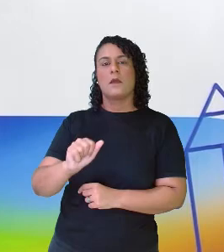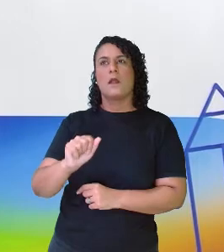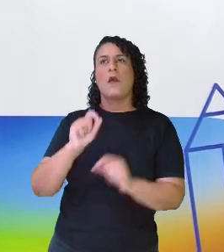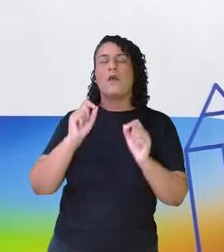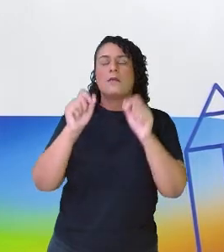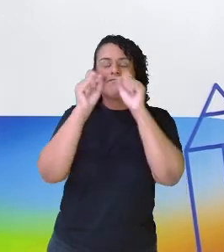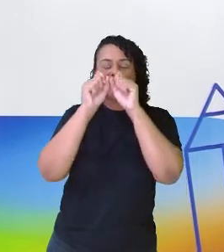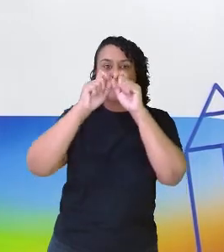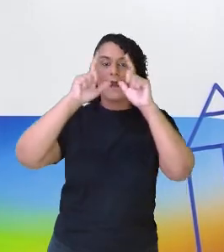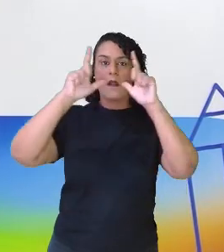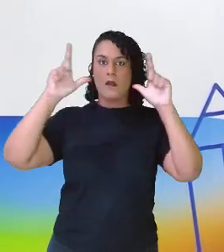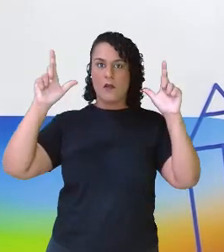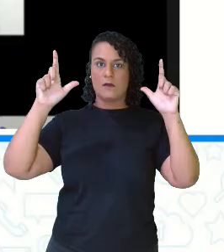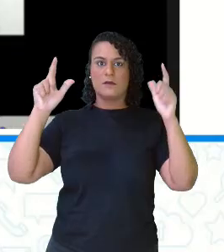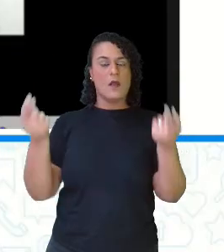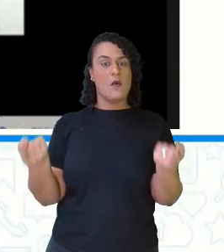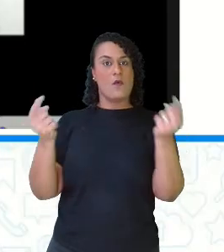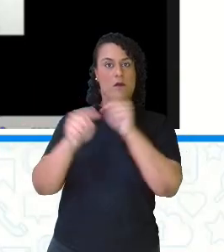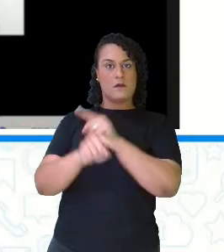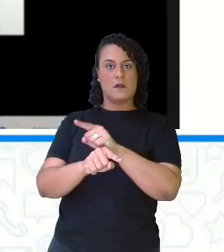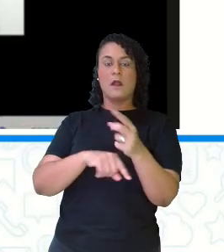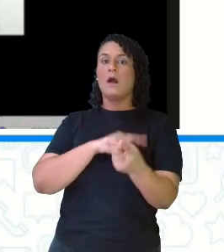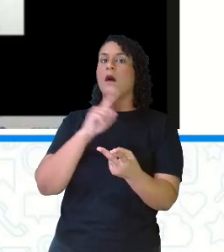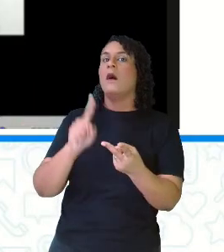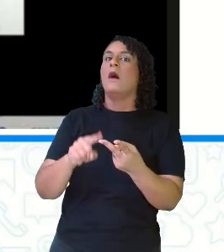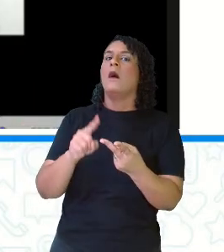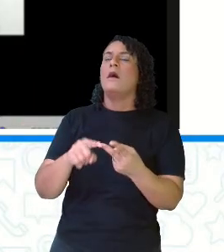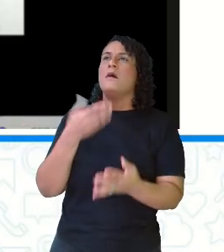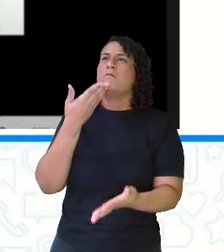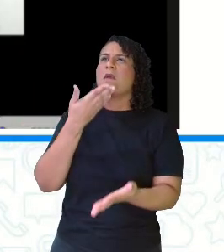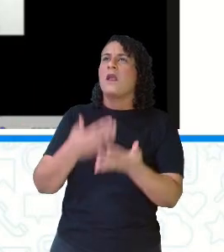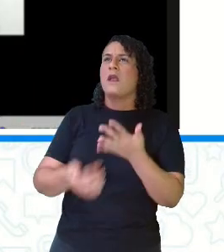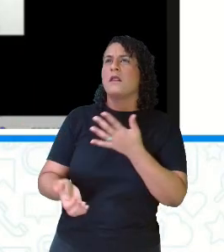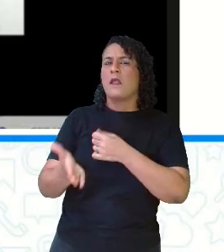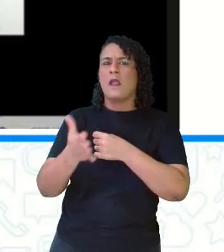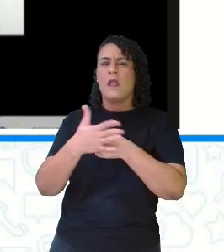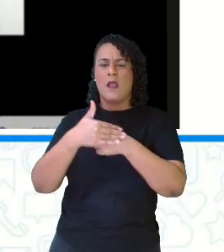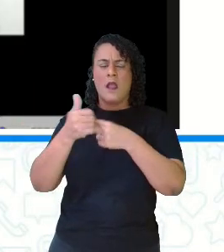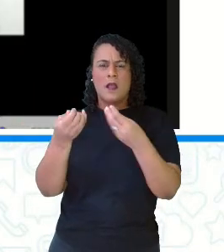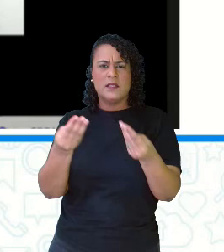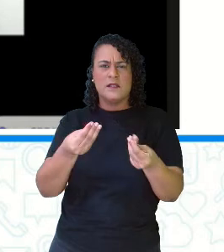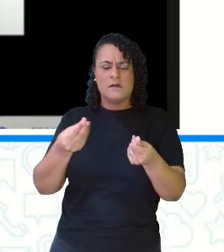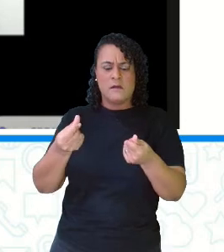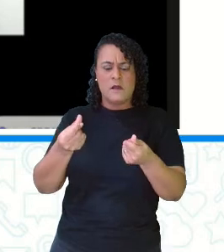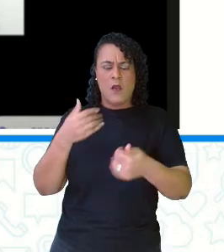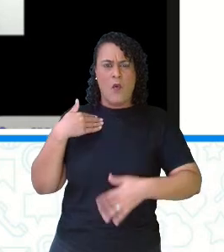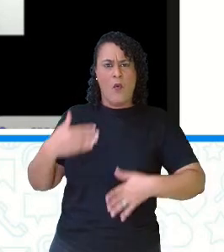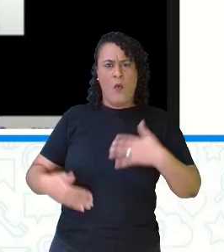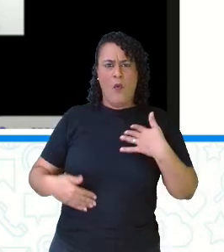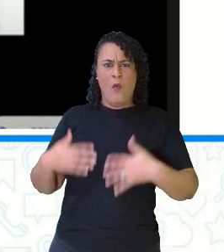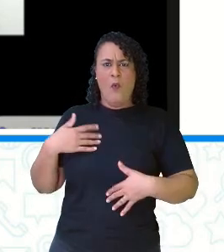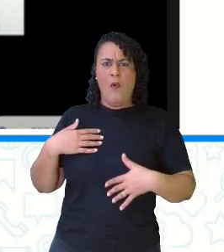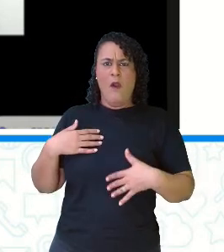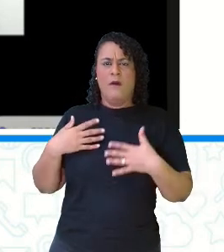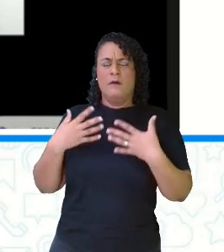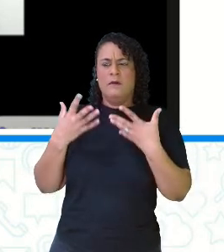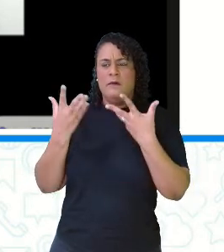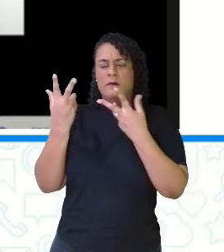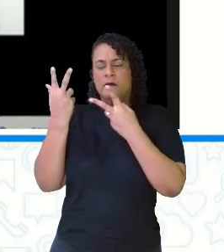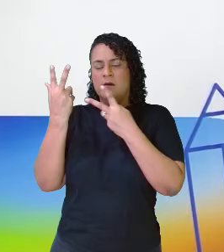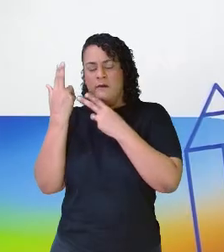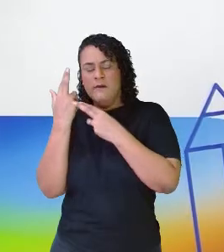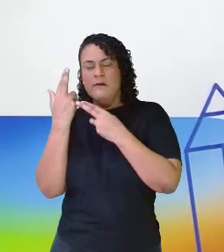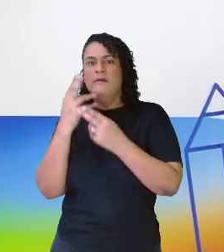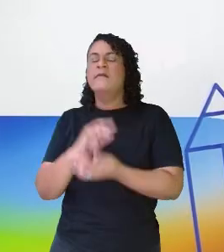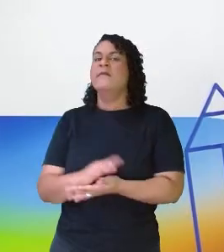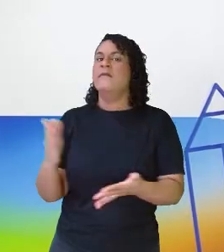acordar. Aí agora, ó, o segundo, perder a sensibilidade das partes do corpo, adormecer. Tá vendo?